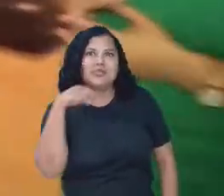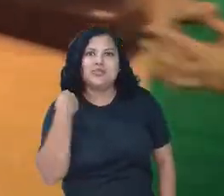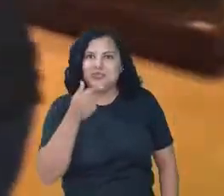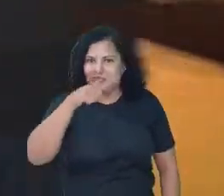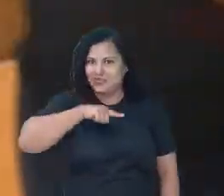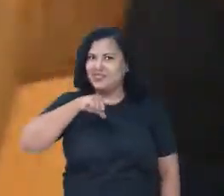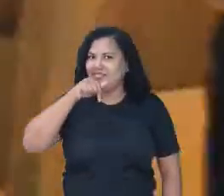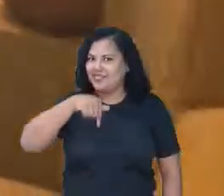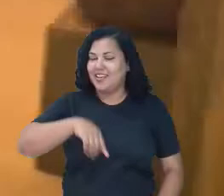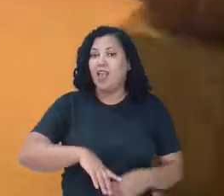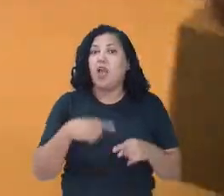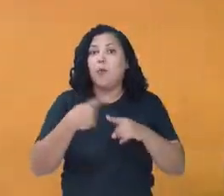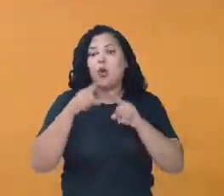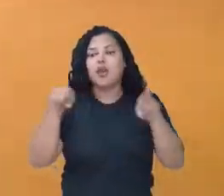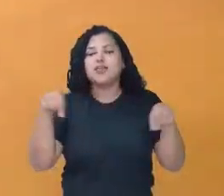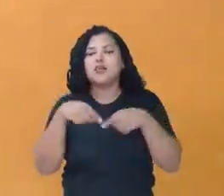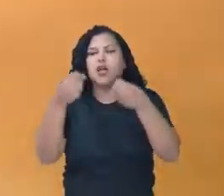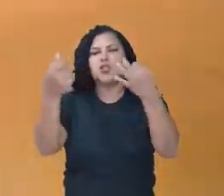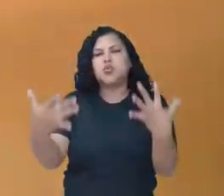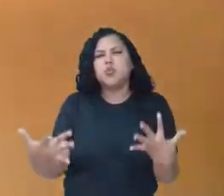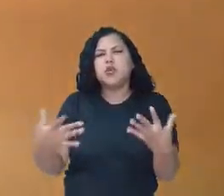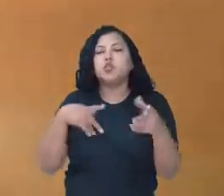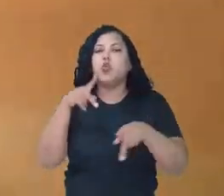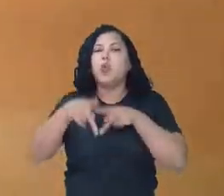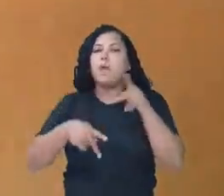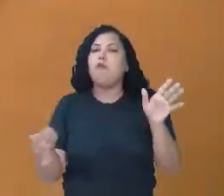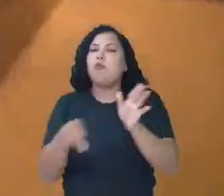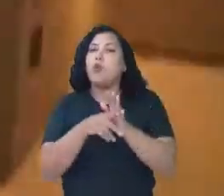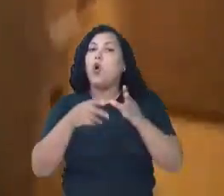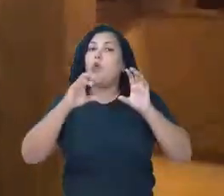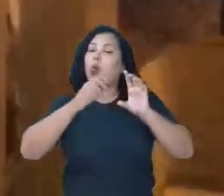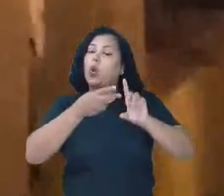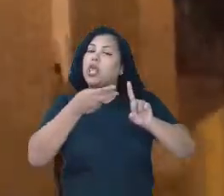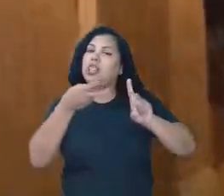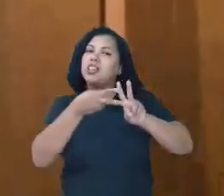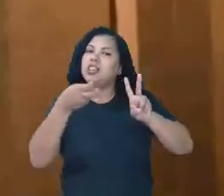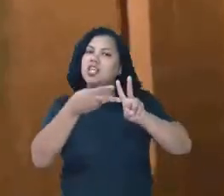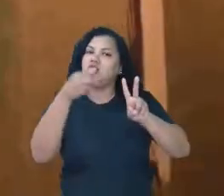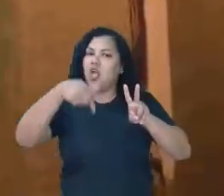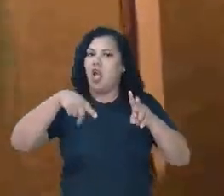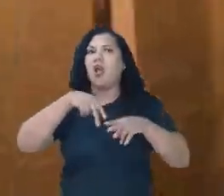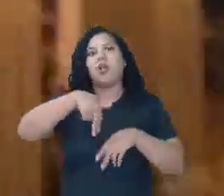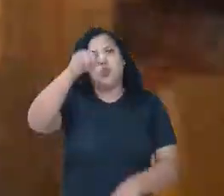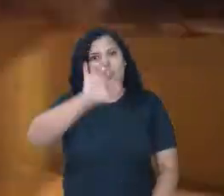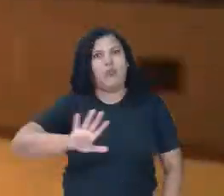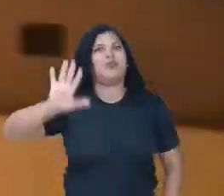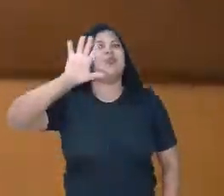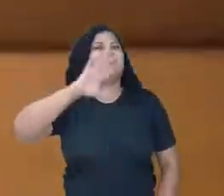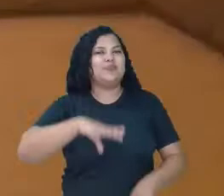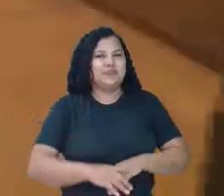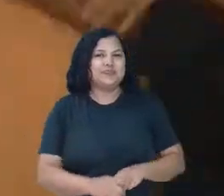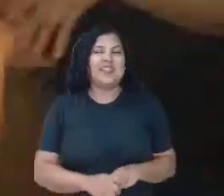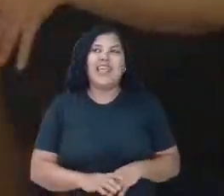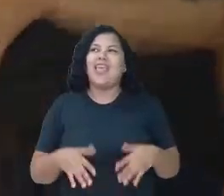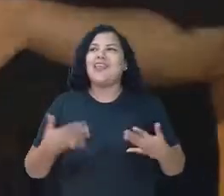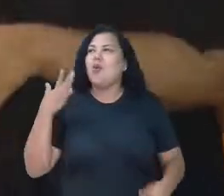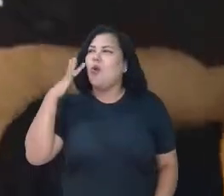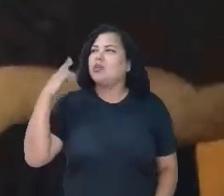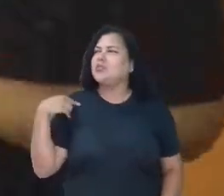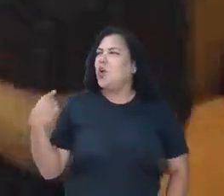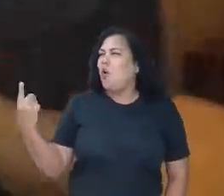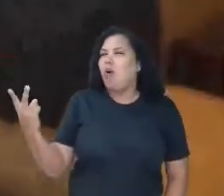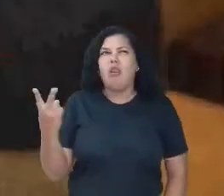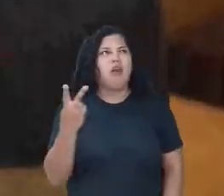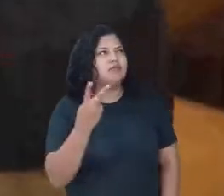aqui, porque é uma sala que fala sobre os povos indígenas do Nordeste. E eu acho que a mensagem mais bacana da gente trazer dessa